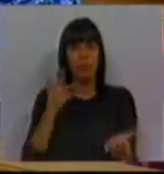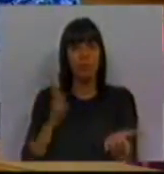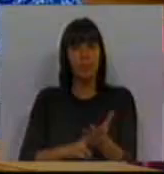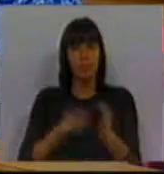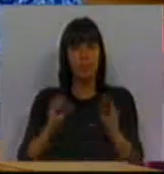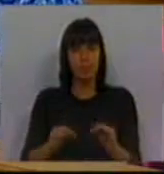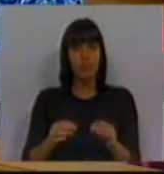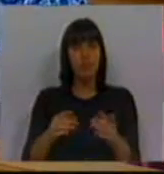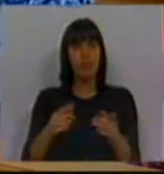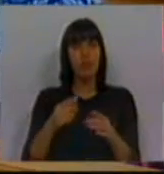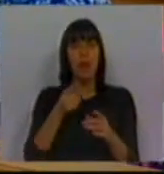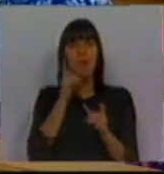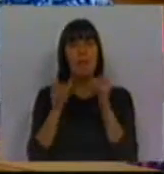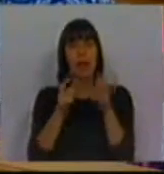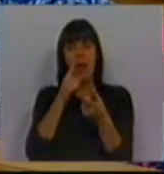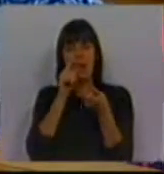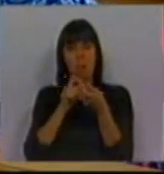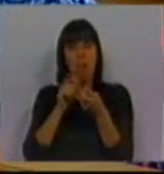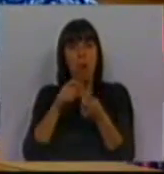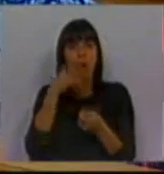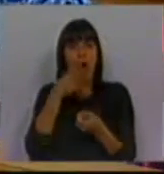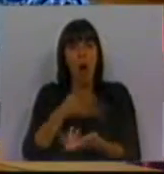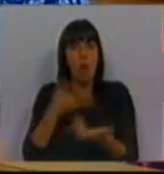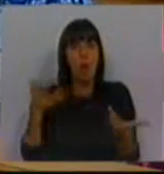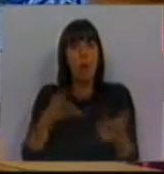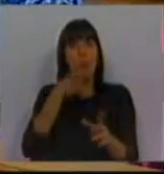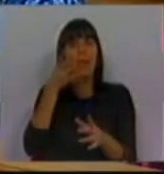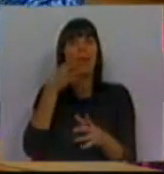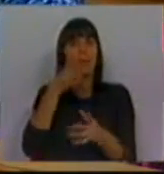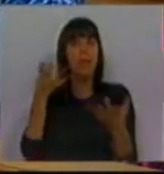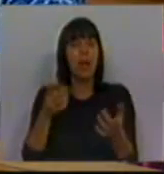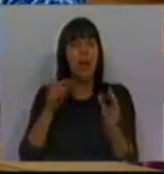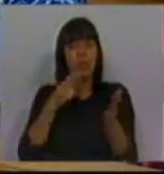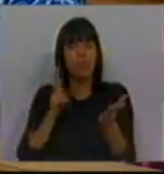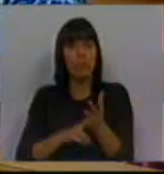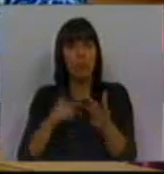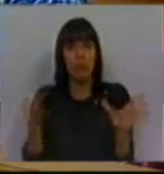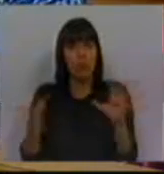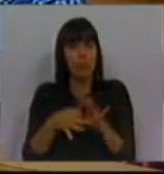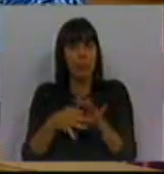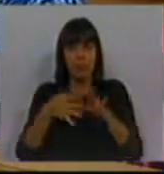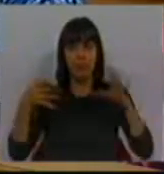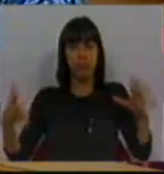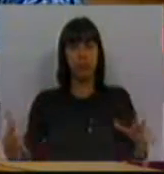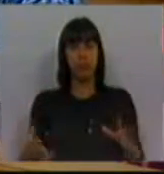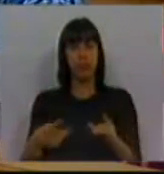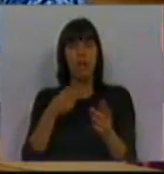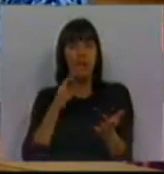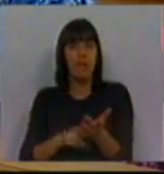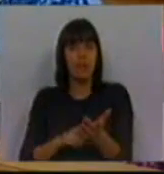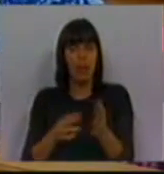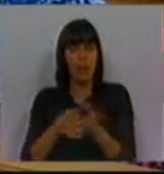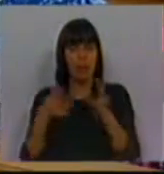facto usa meias palavras para justificar aquilo que não corresponde à